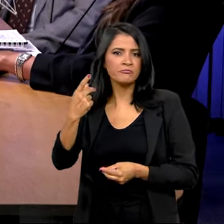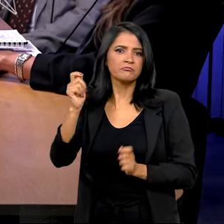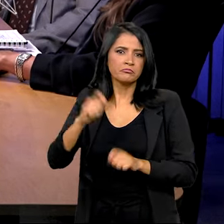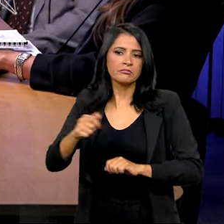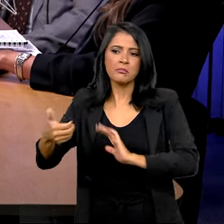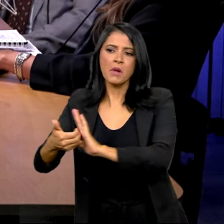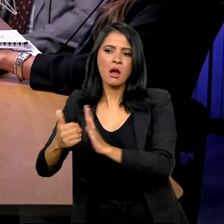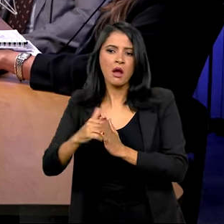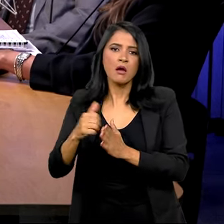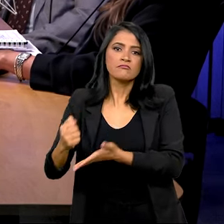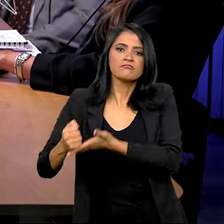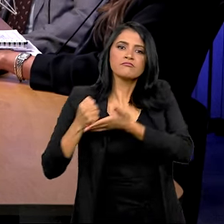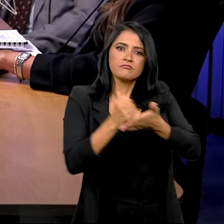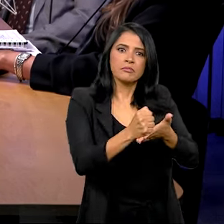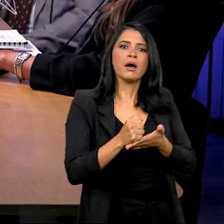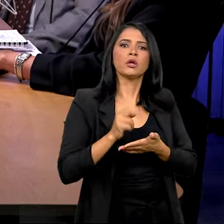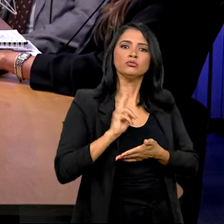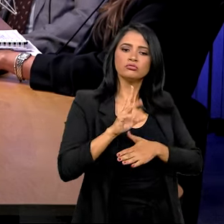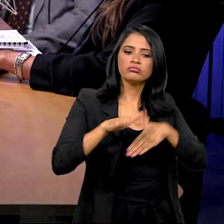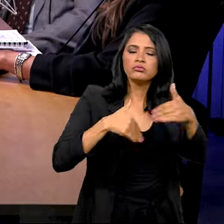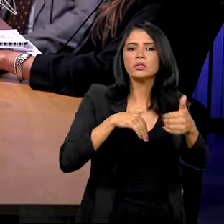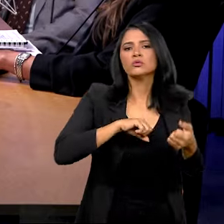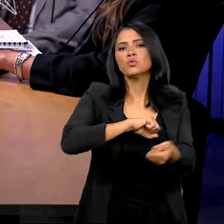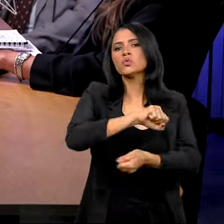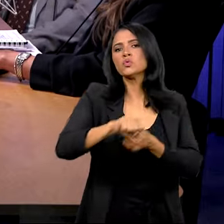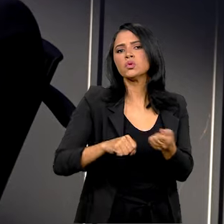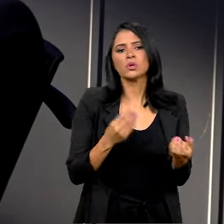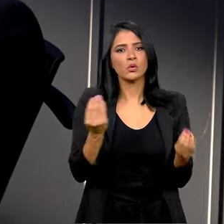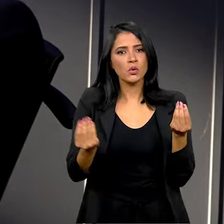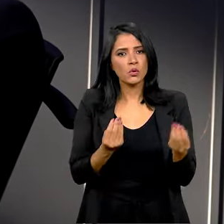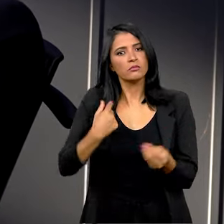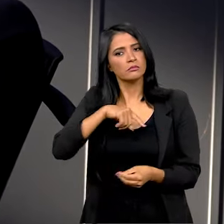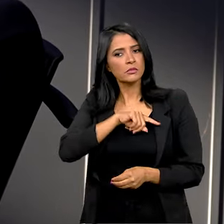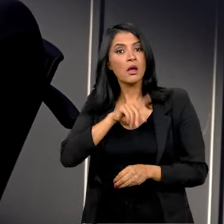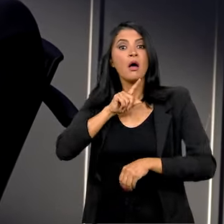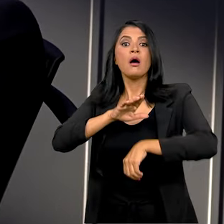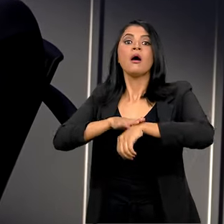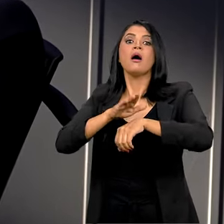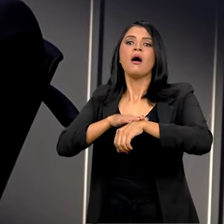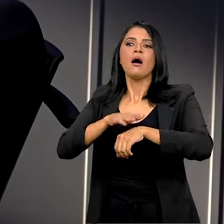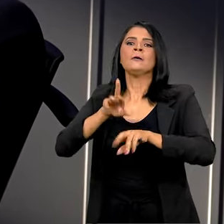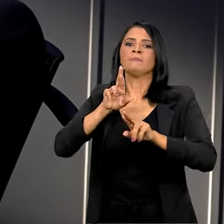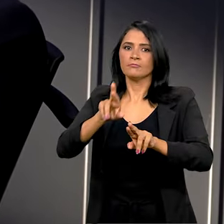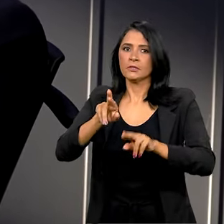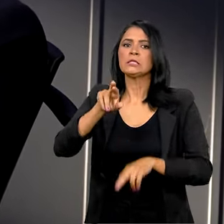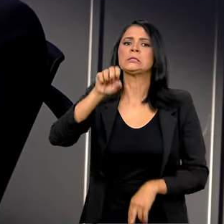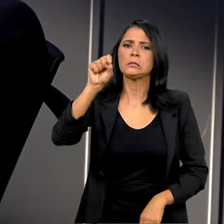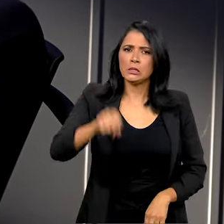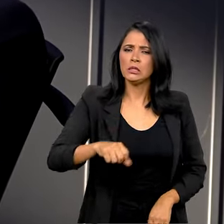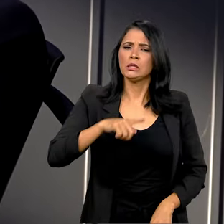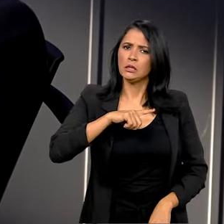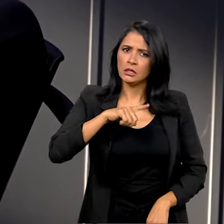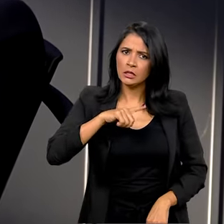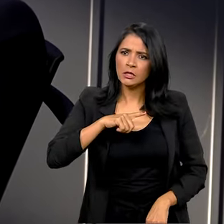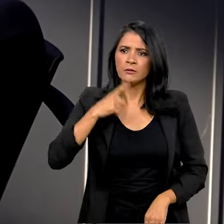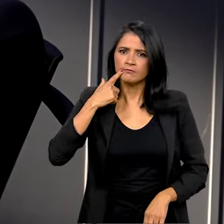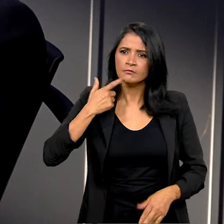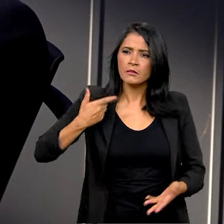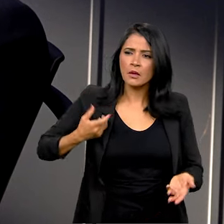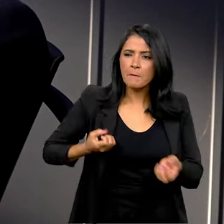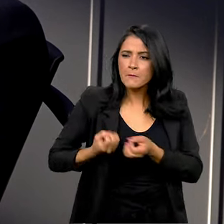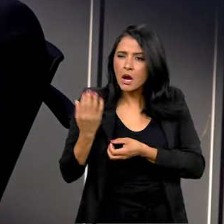contribuir para o desenvolvimento sustentável então a gente espera nesse momento realmente ter